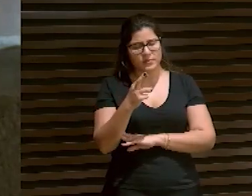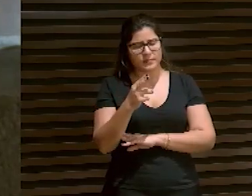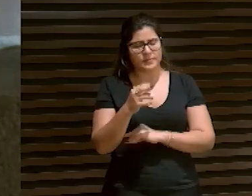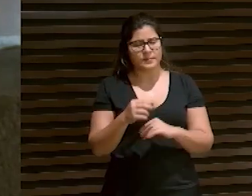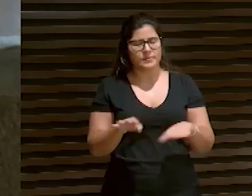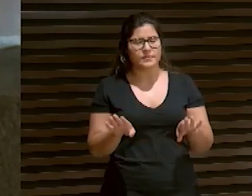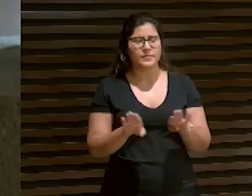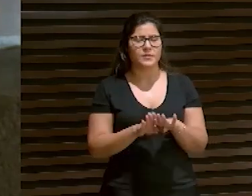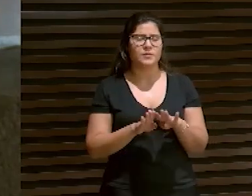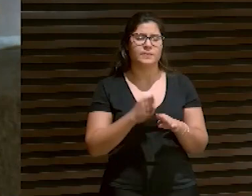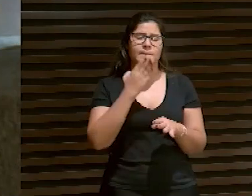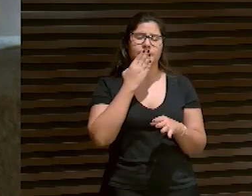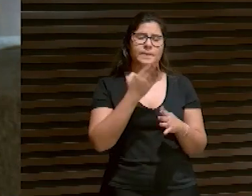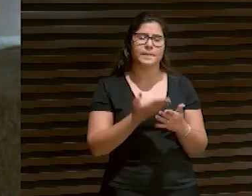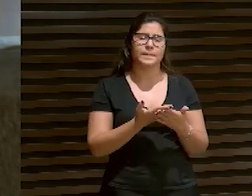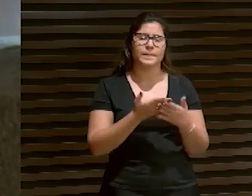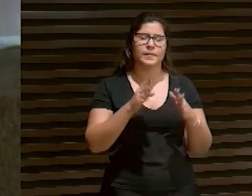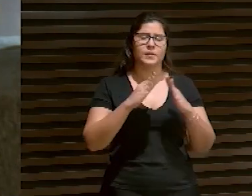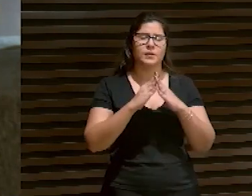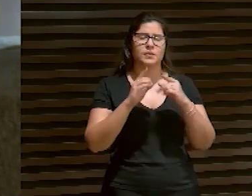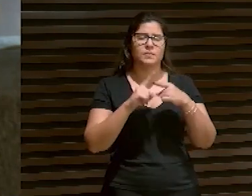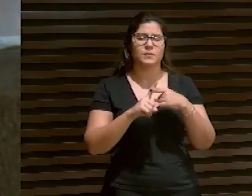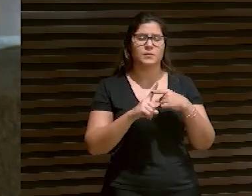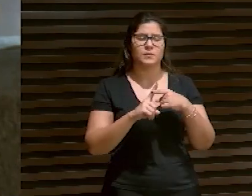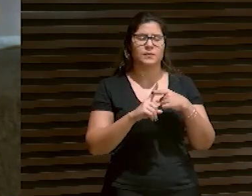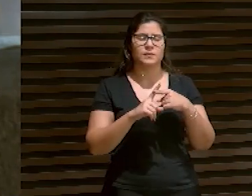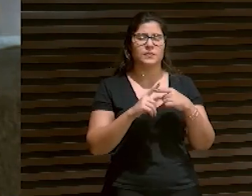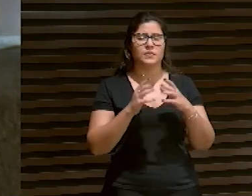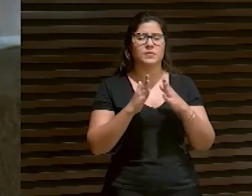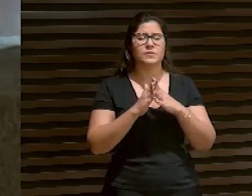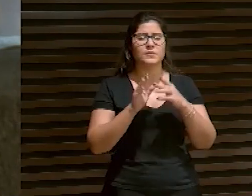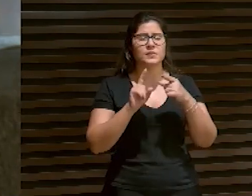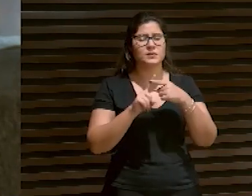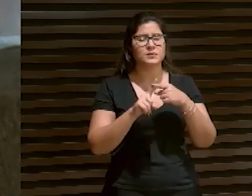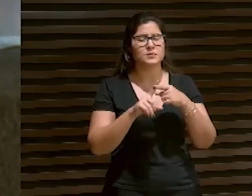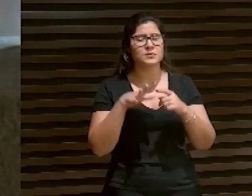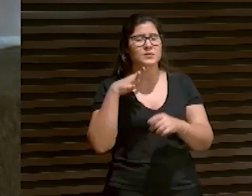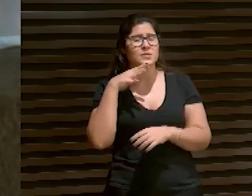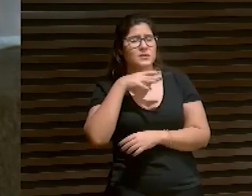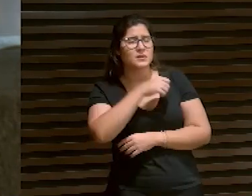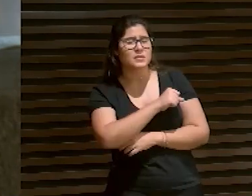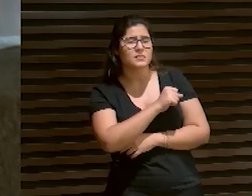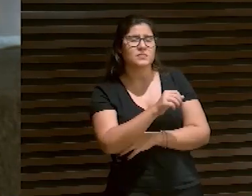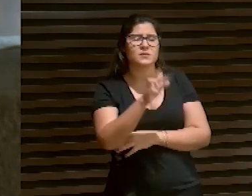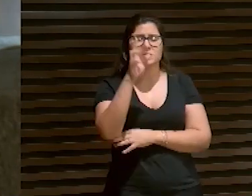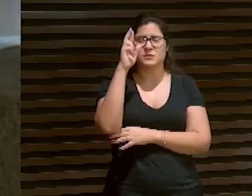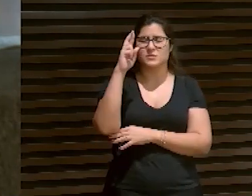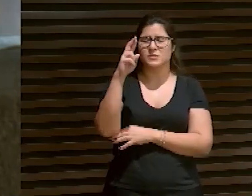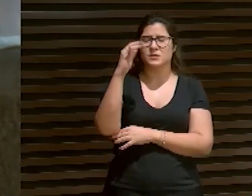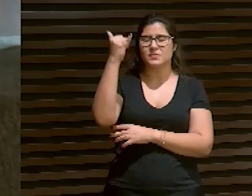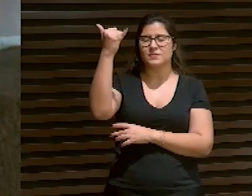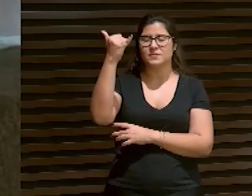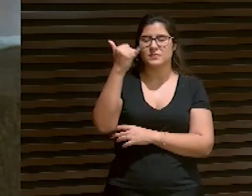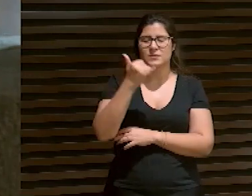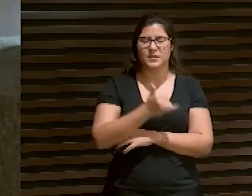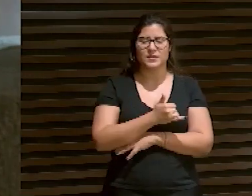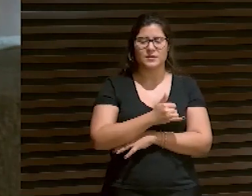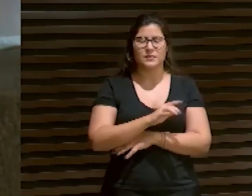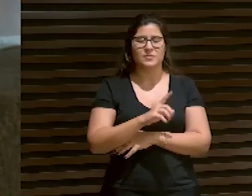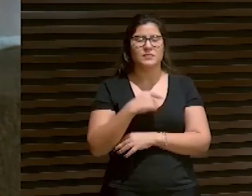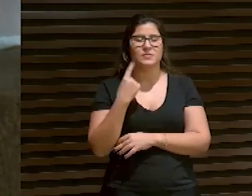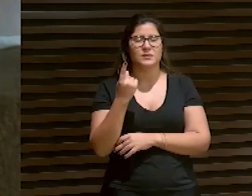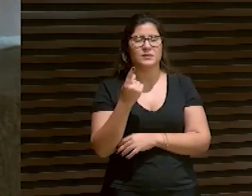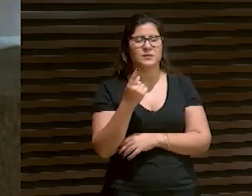nós pedimos como Tua igreja, pedimos que o quanto antes o Senhor envie o Teu Filho para vir nos